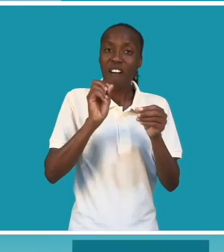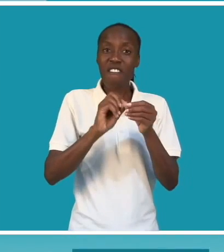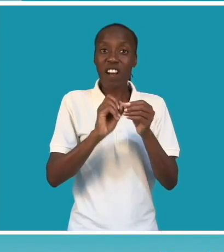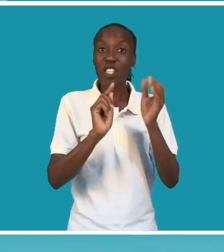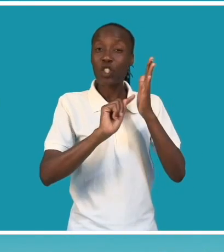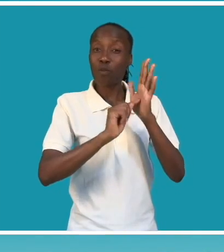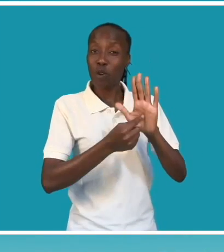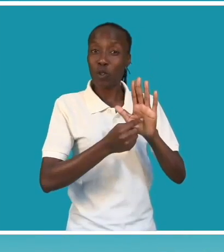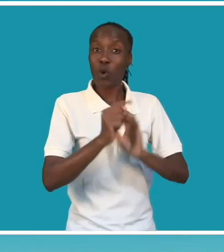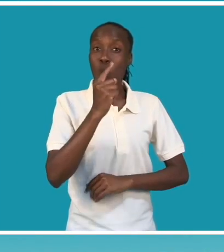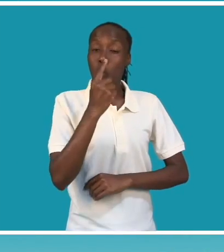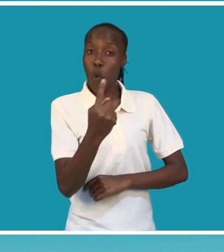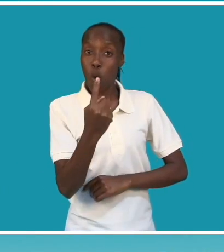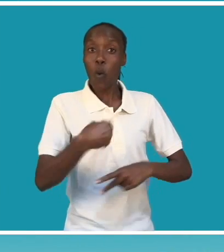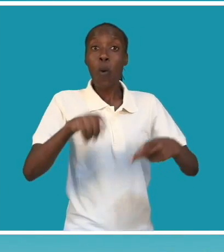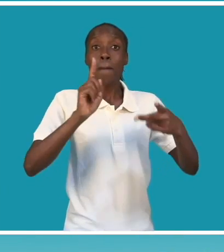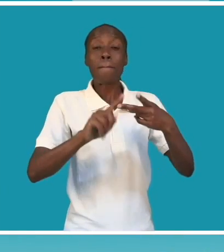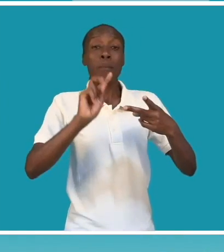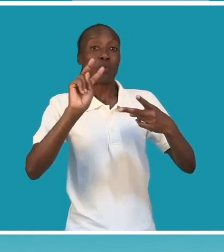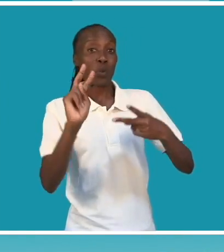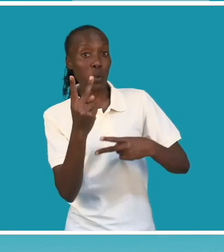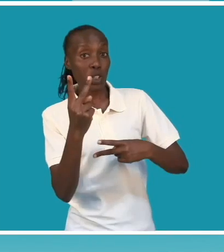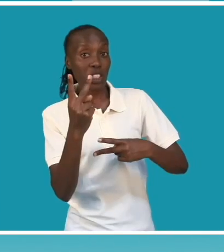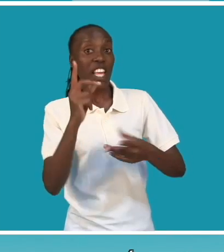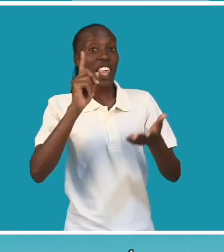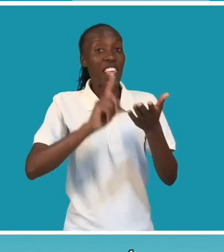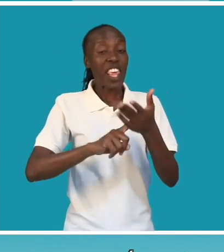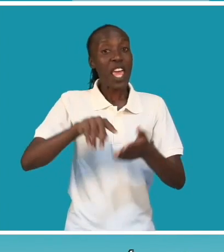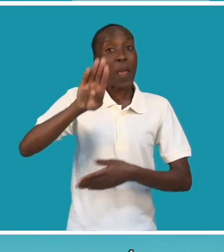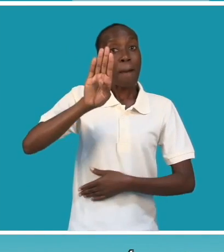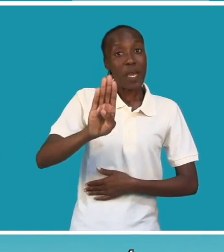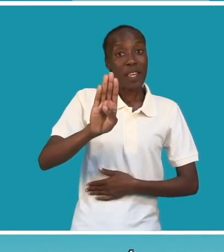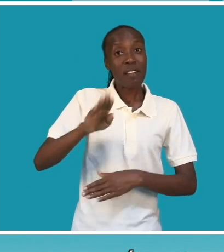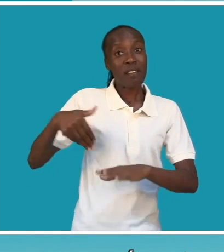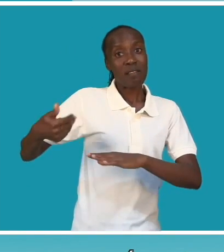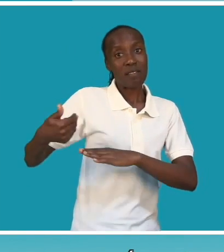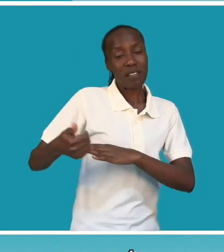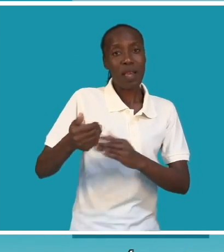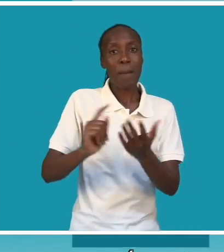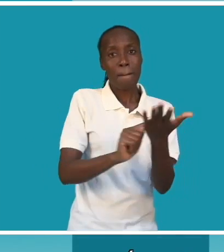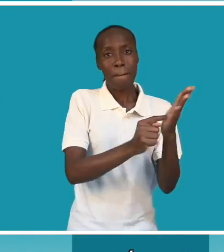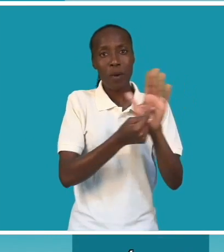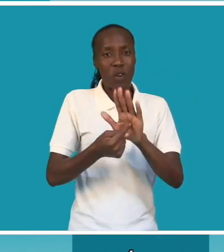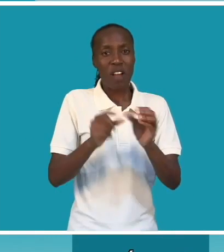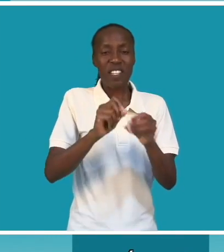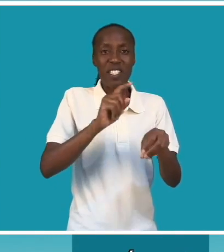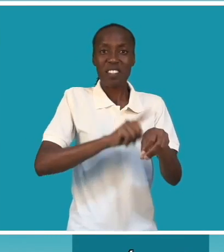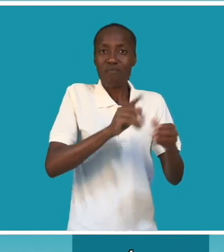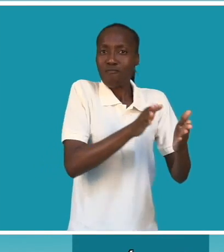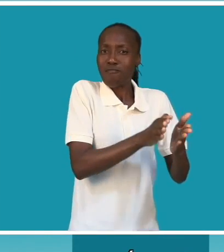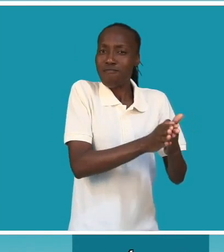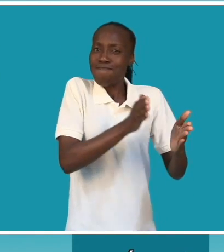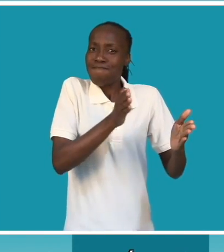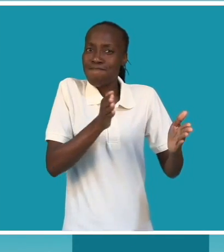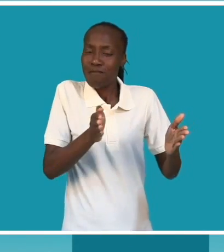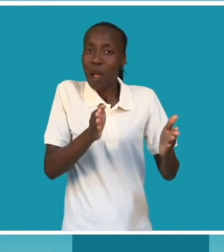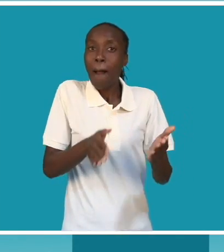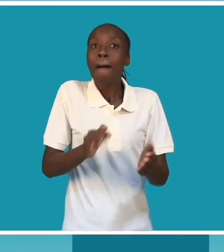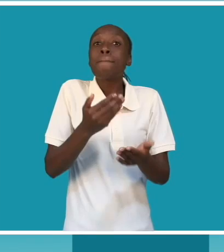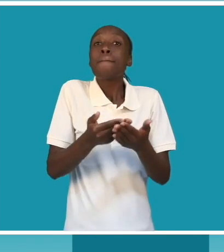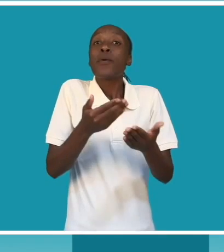ponto 1 e 2, que é a letra B. É passar sempre um quadradinho, dá um intervalo, dá um espaço.